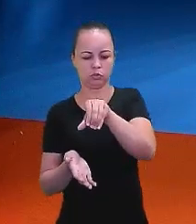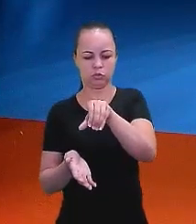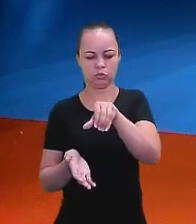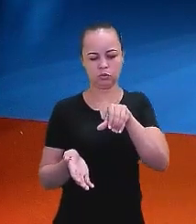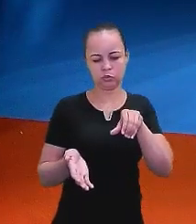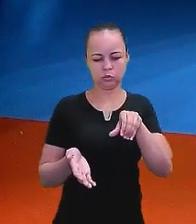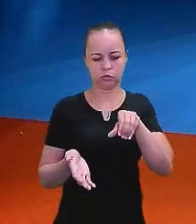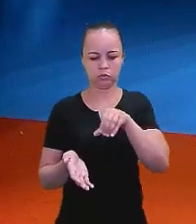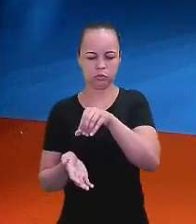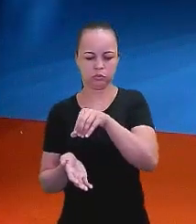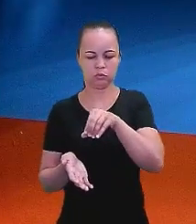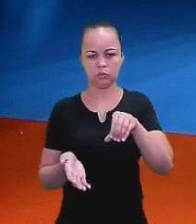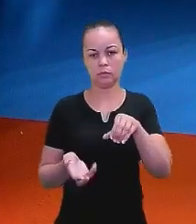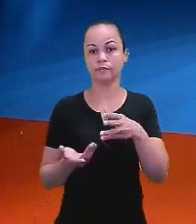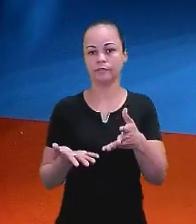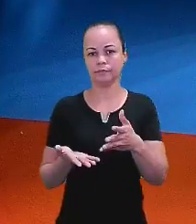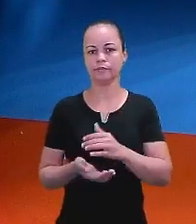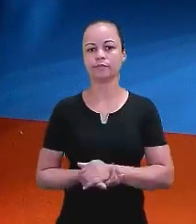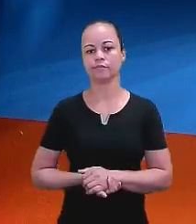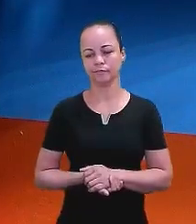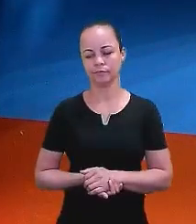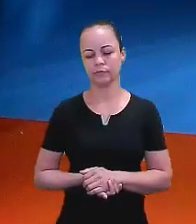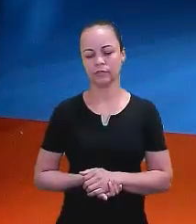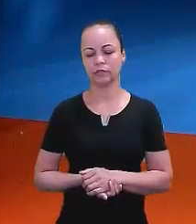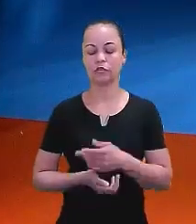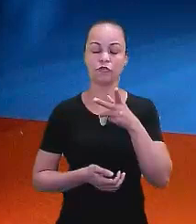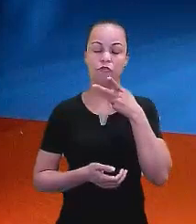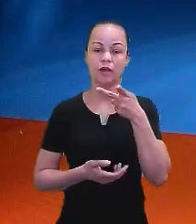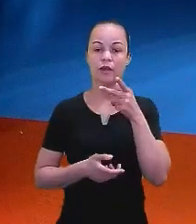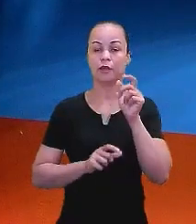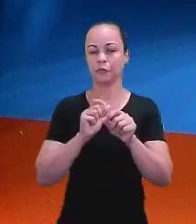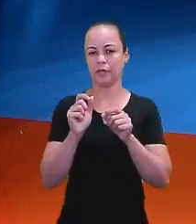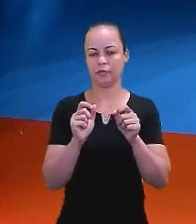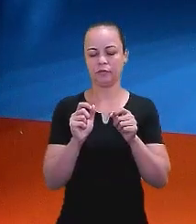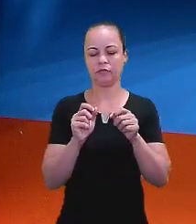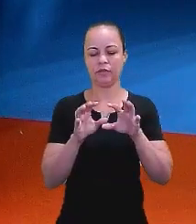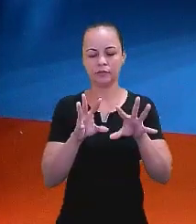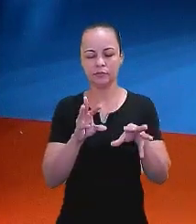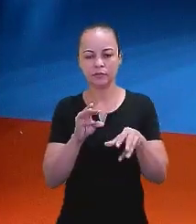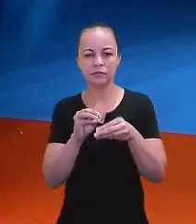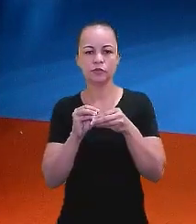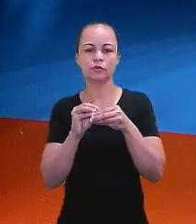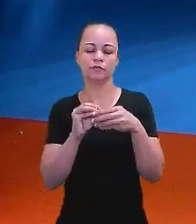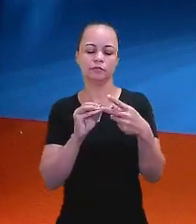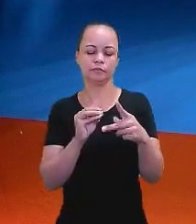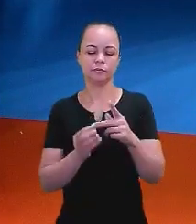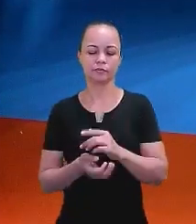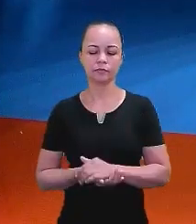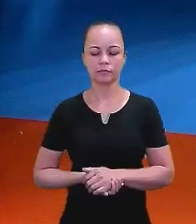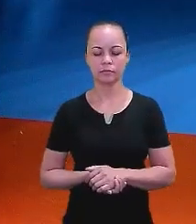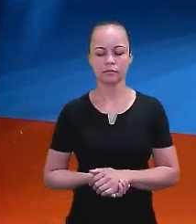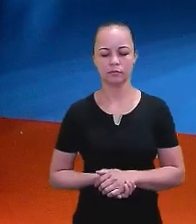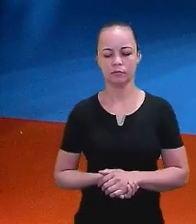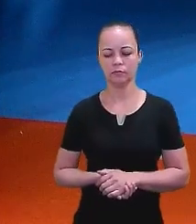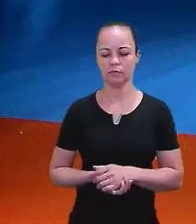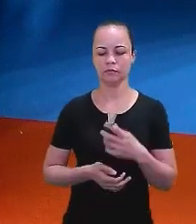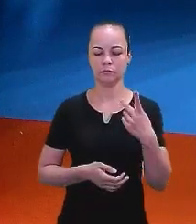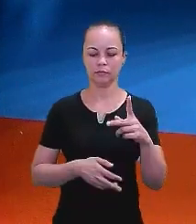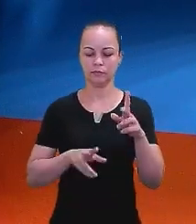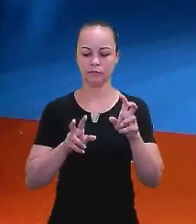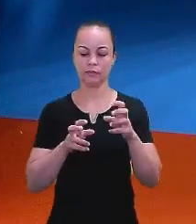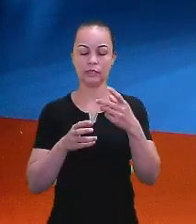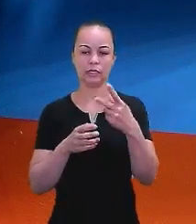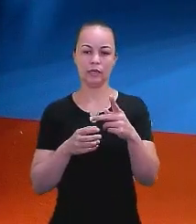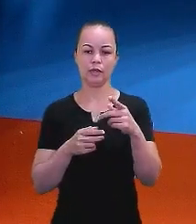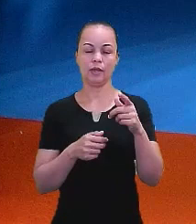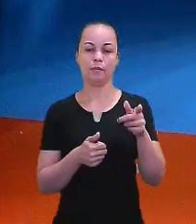vai fazer aqui? O que eu falei, a gente vai adicionar isso aí, tá? Para fazer essa questão,